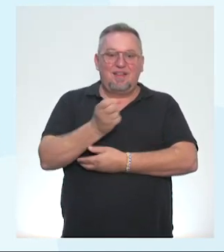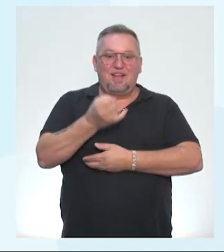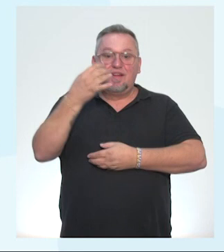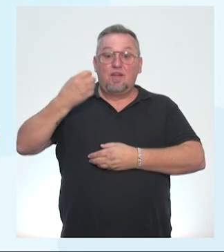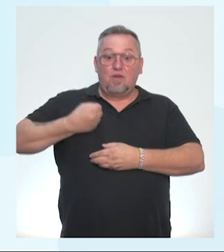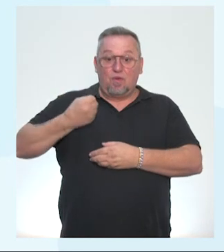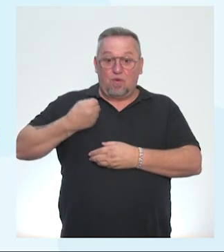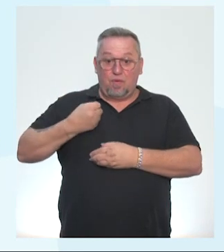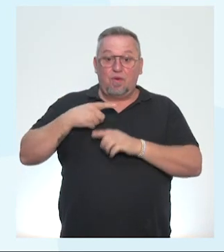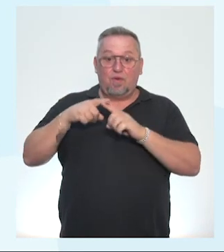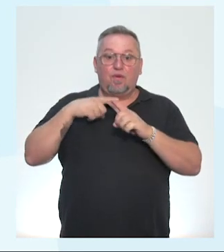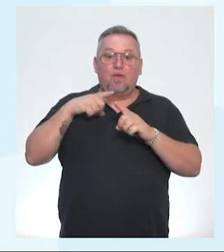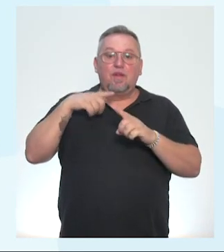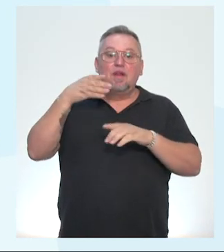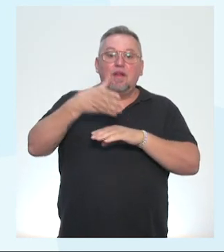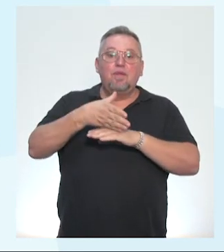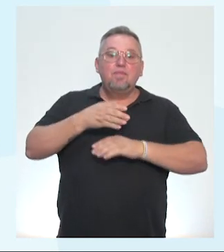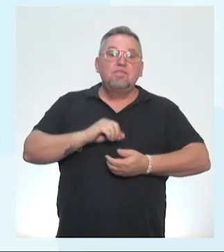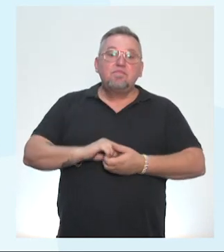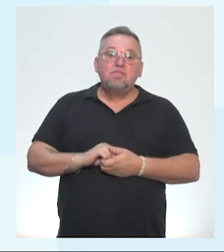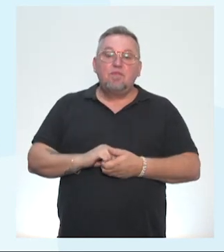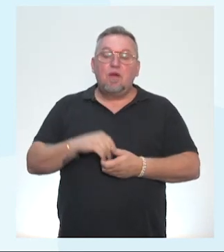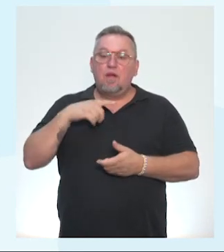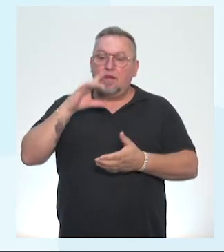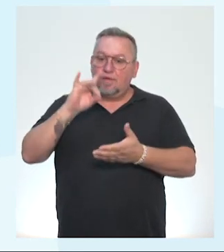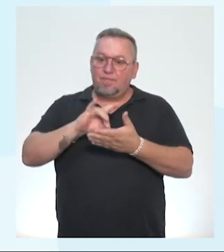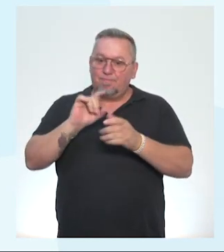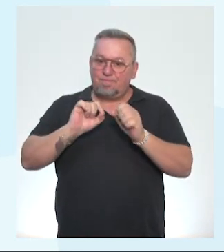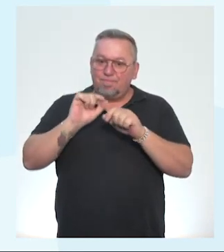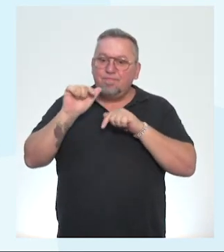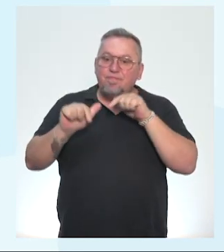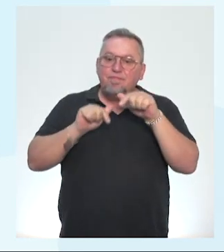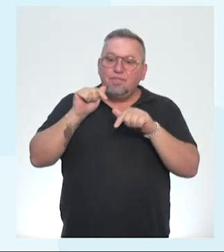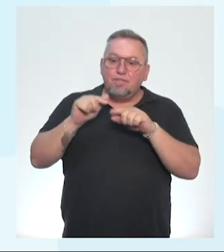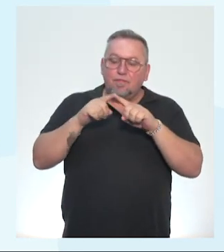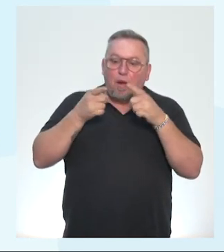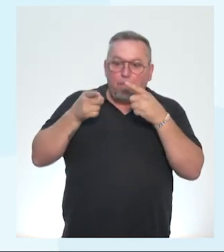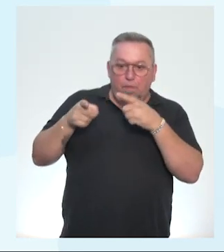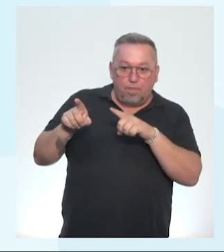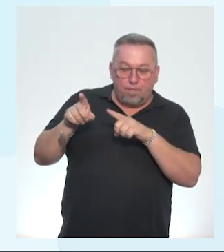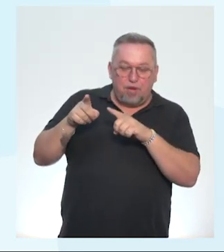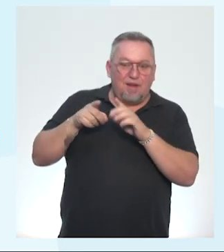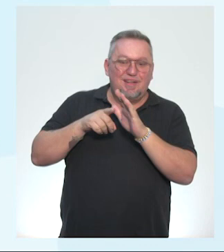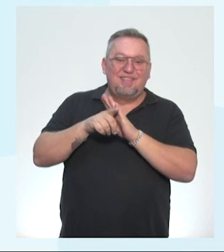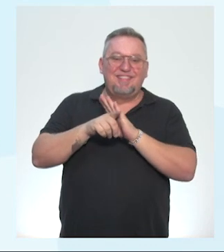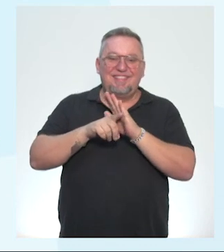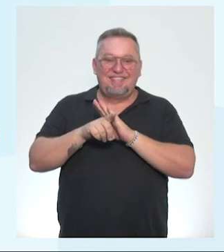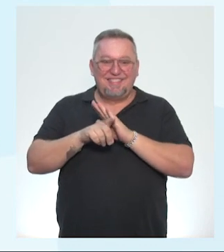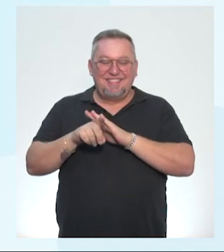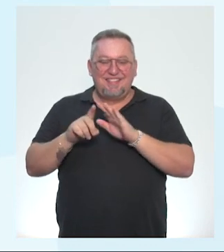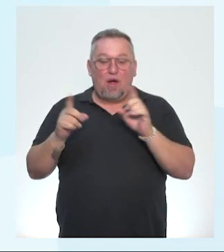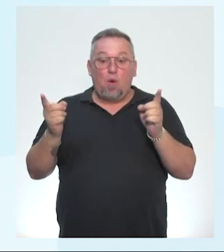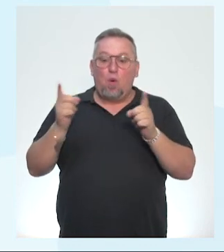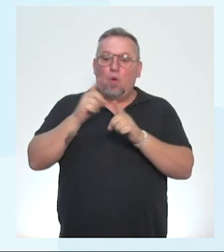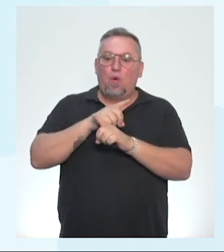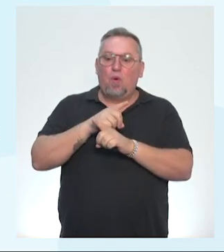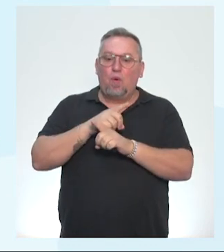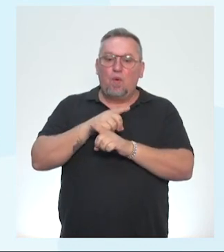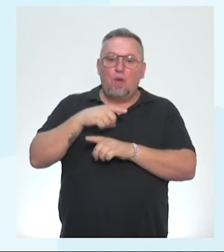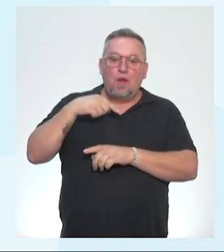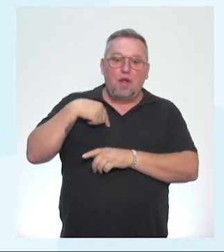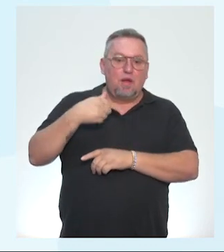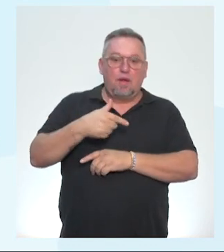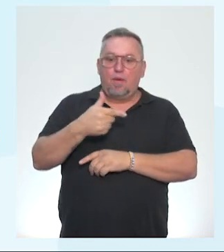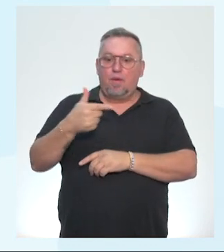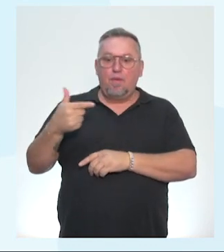têm acesso. E, na realidade, a gente trabalha o quê? A contra-pergunta, né? A pergunta ao contrário. Ele